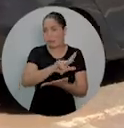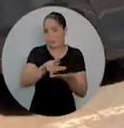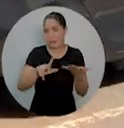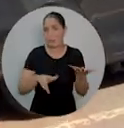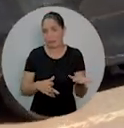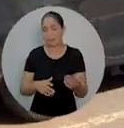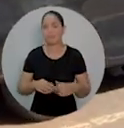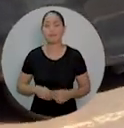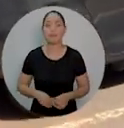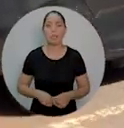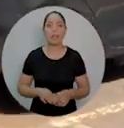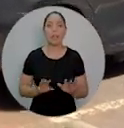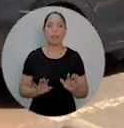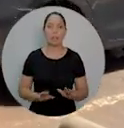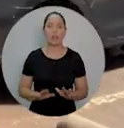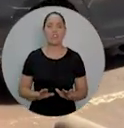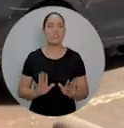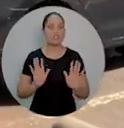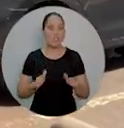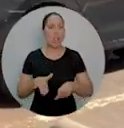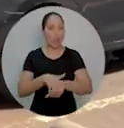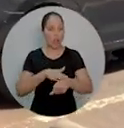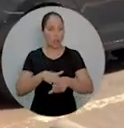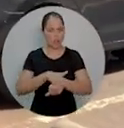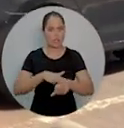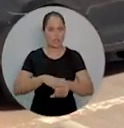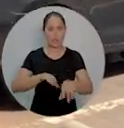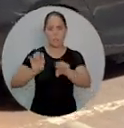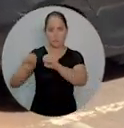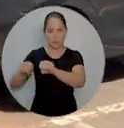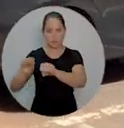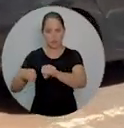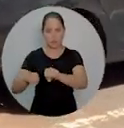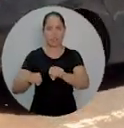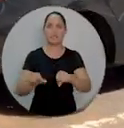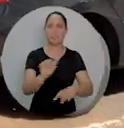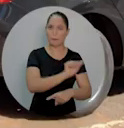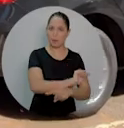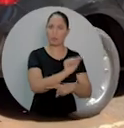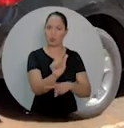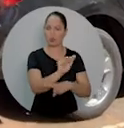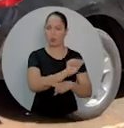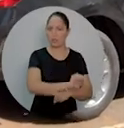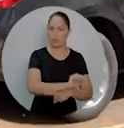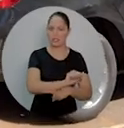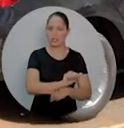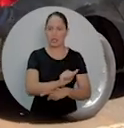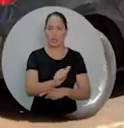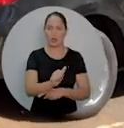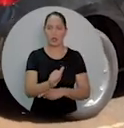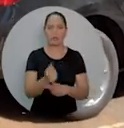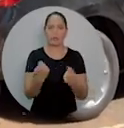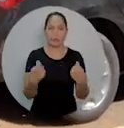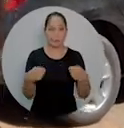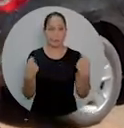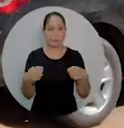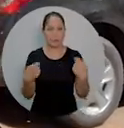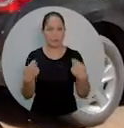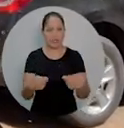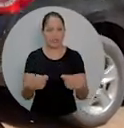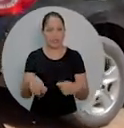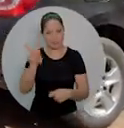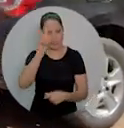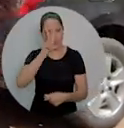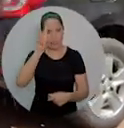Além de tudo que já conversamos, doutor Carlos, os motociclistas e motoristas também podem se esquecer da importância de se manter